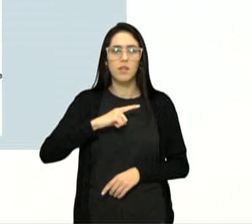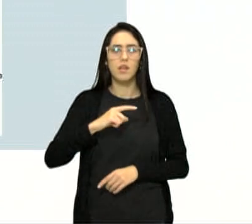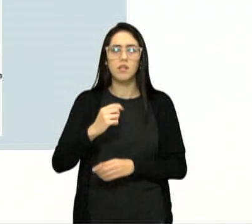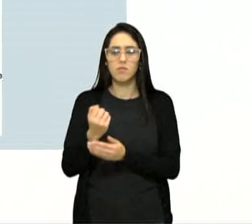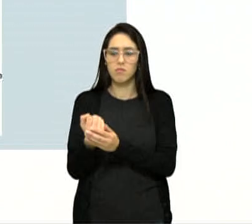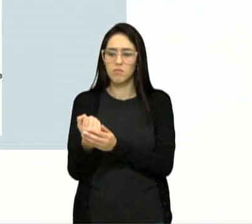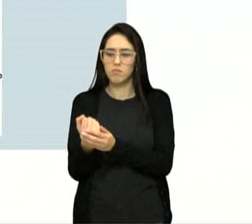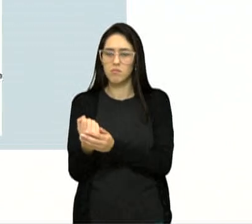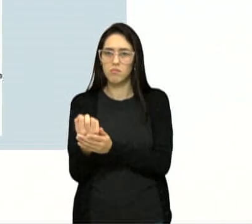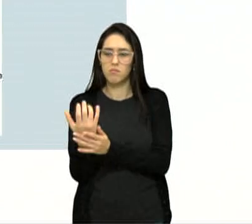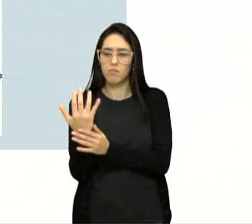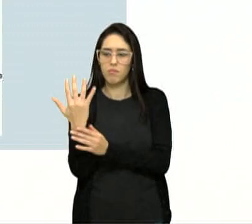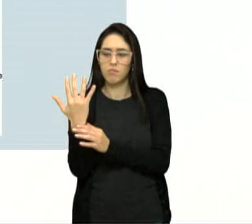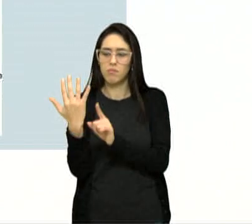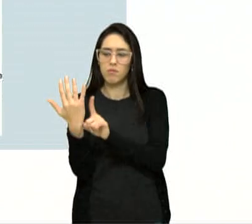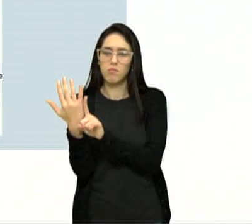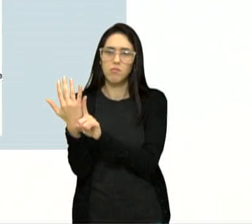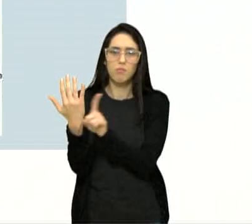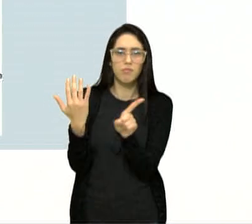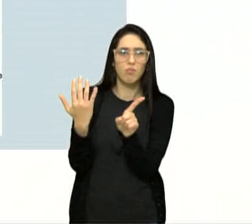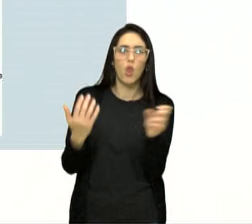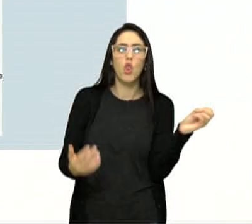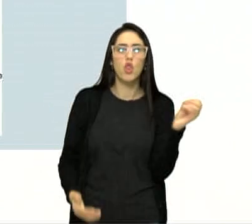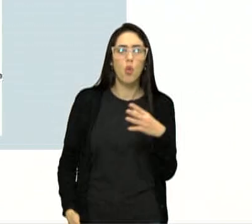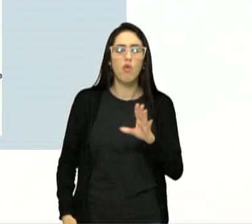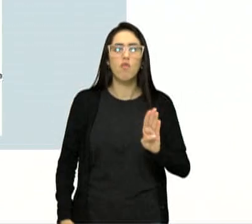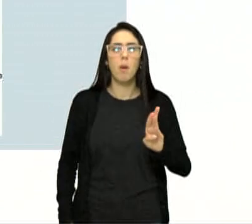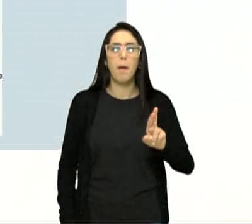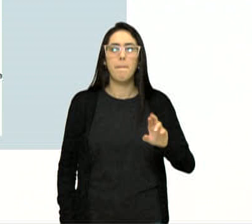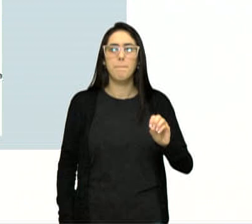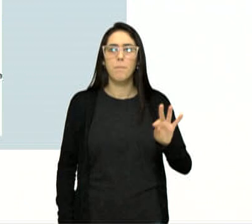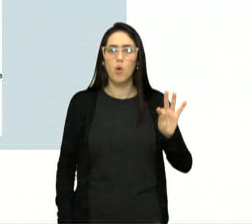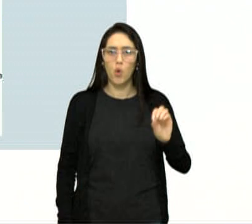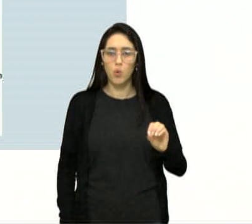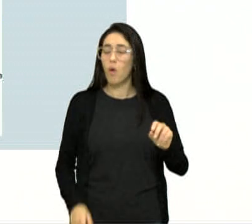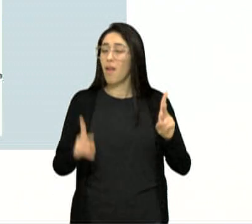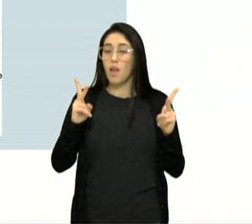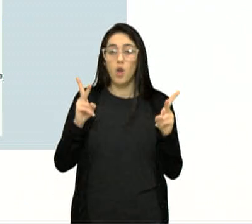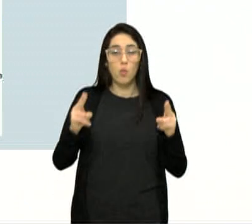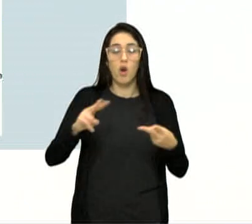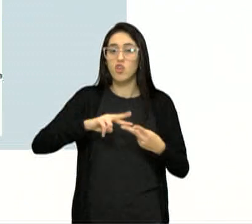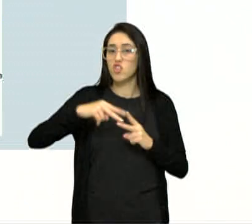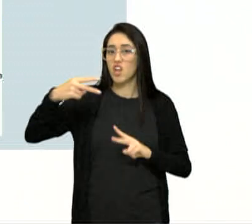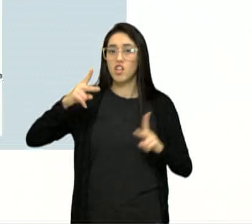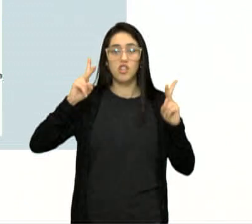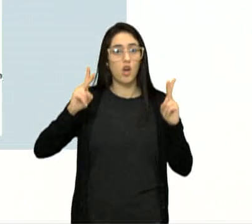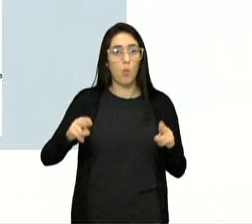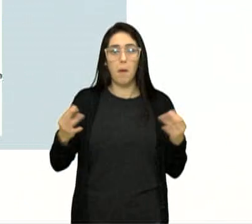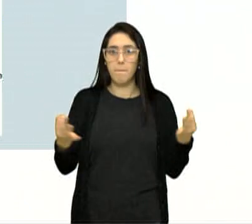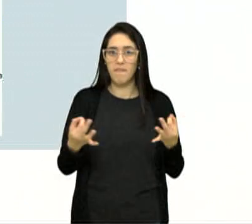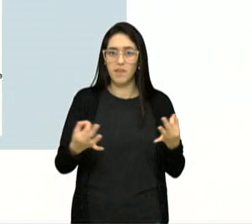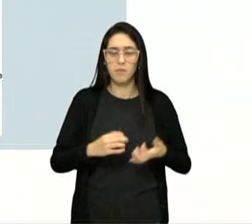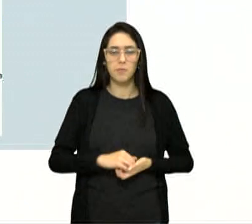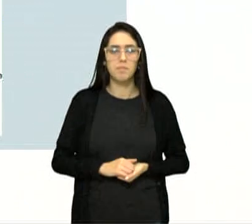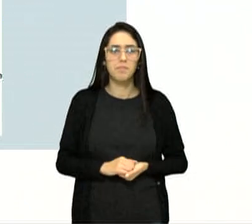broto desprende. Porém, esse broto também é geneticamente igual ao indivíduo inicial.